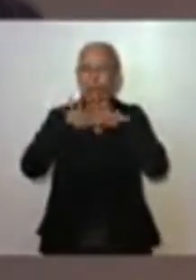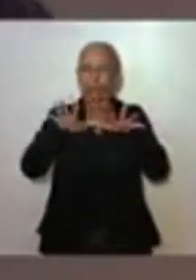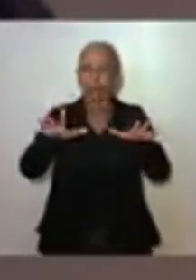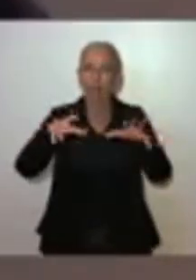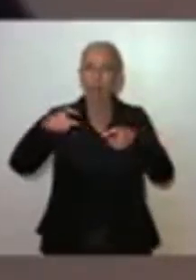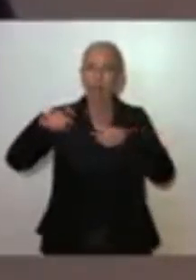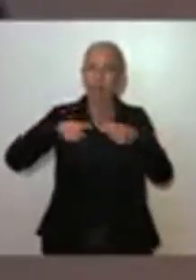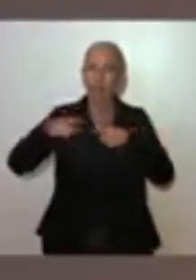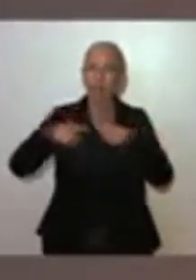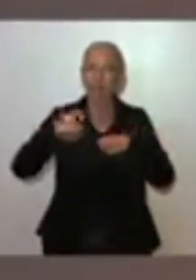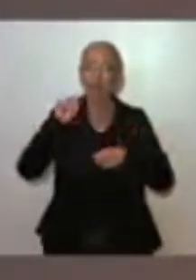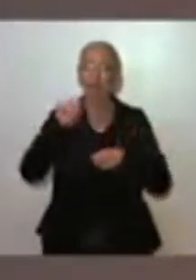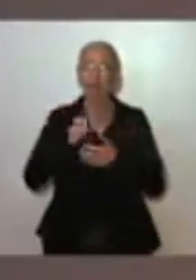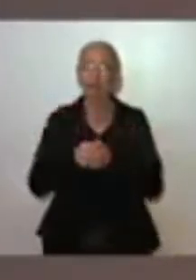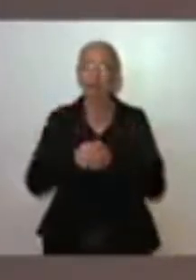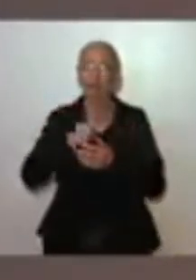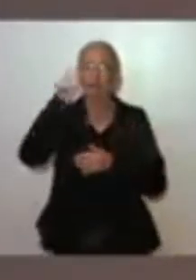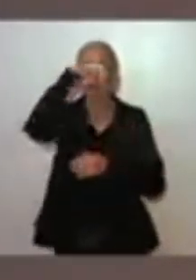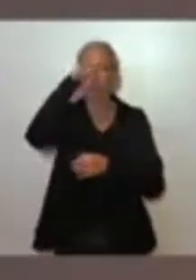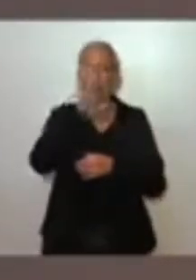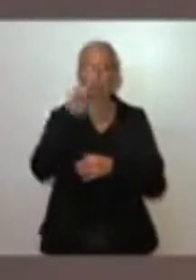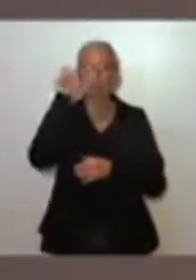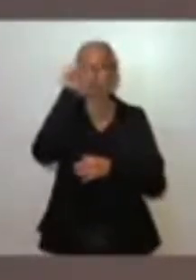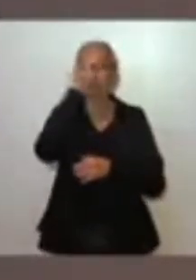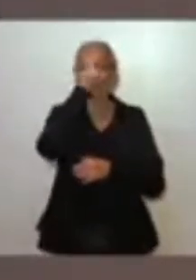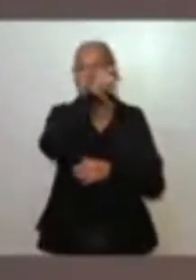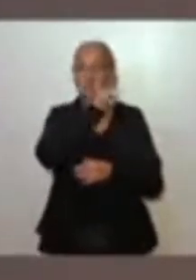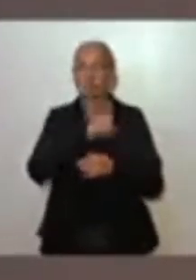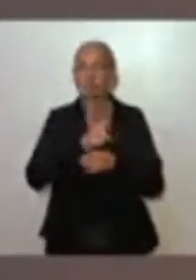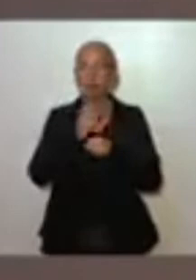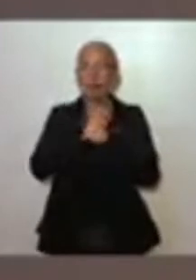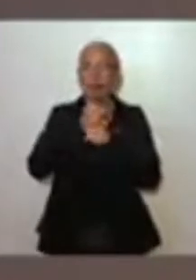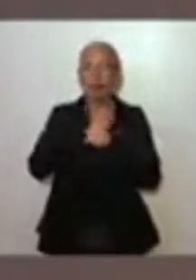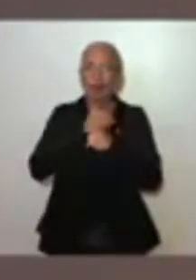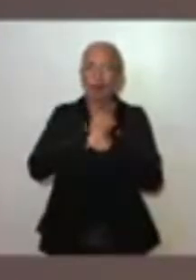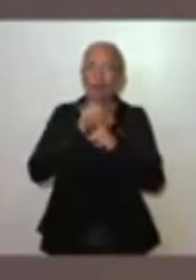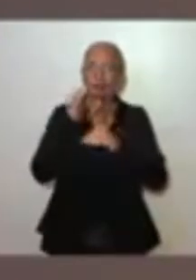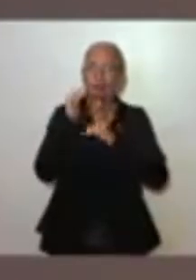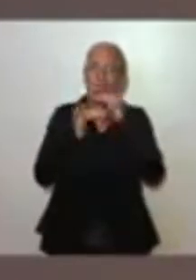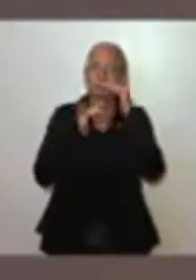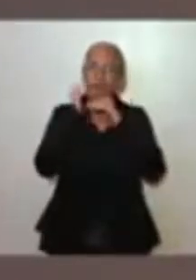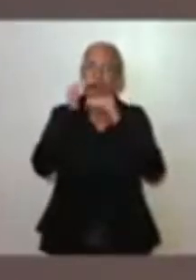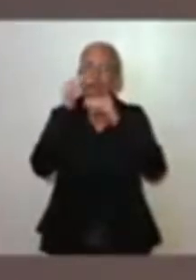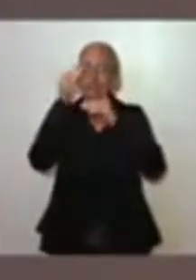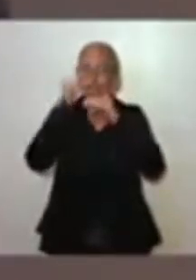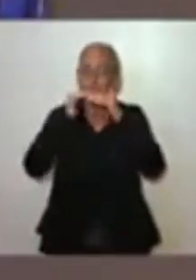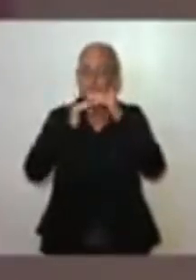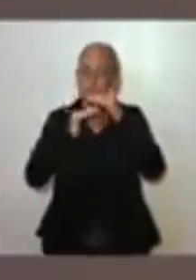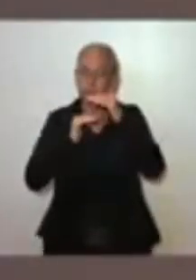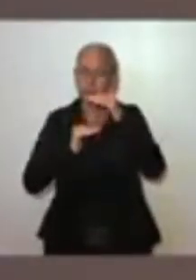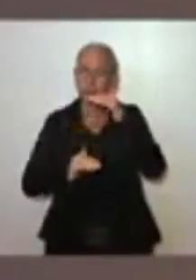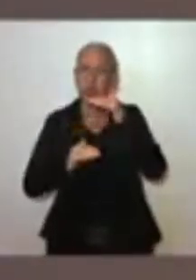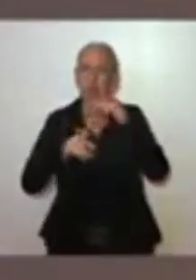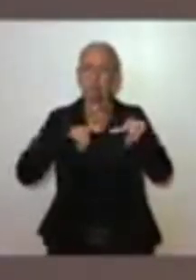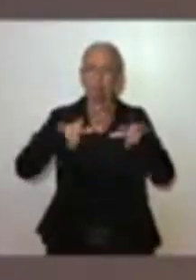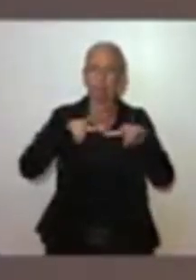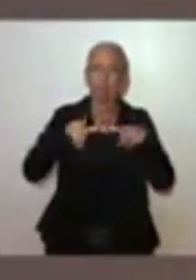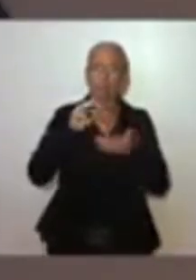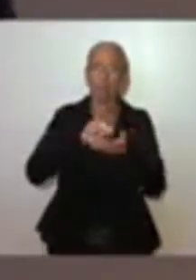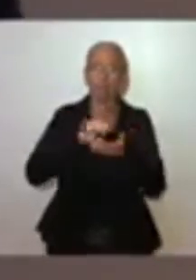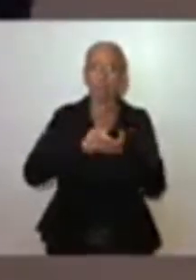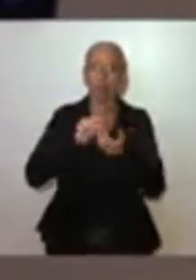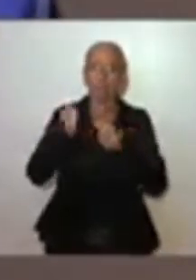com a guerra e o Brasil vive um momento difícil muitos anos de recessão de crescimento baixo muito desemprego